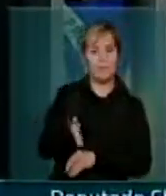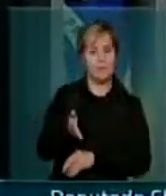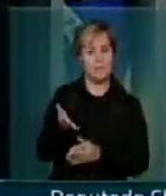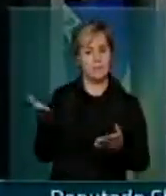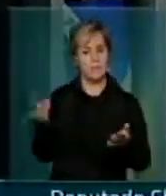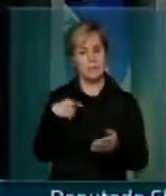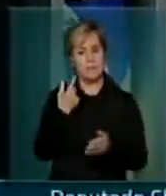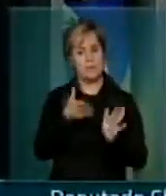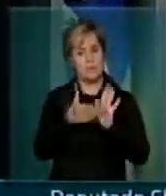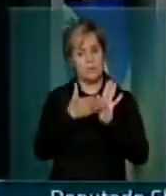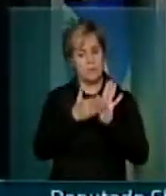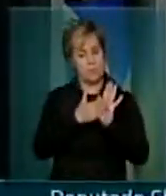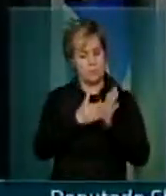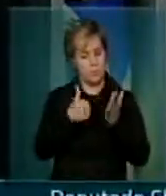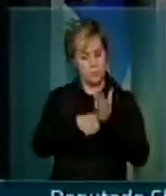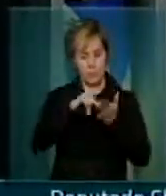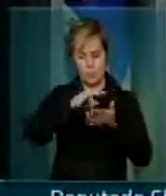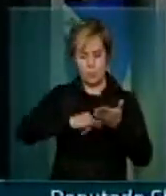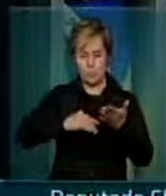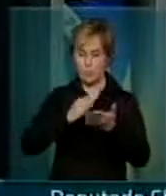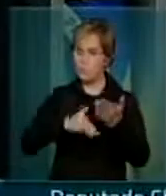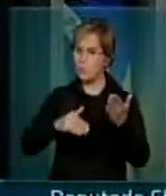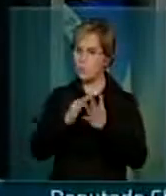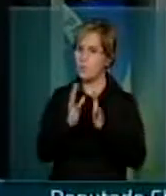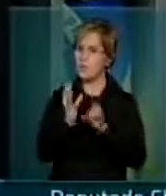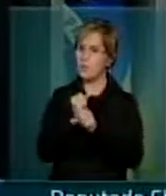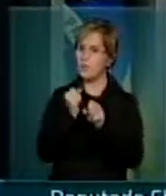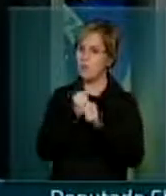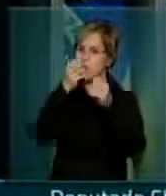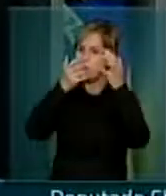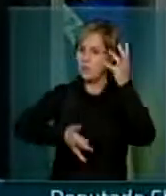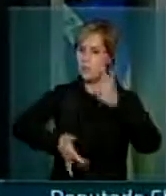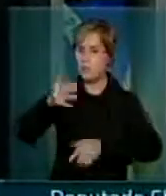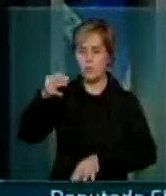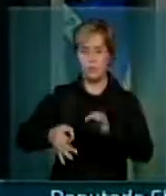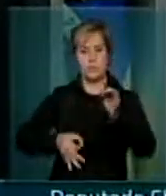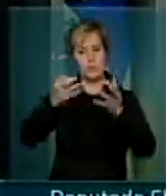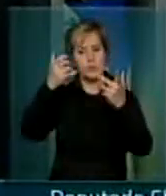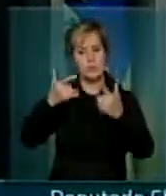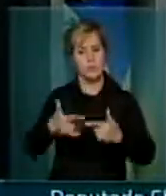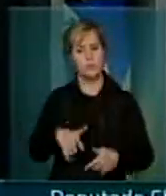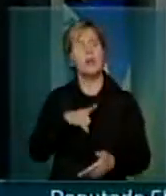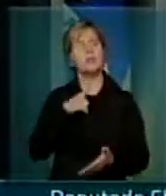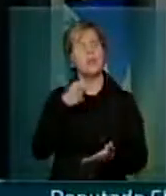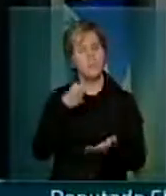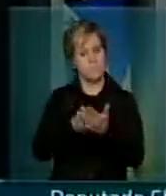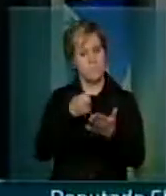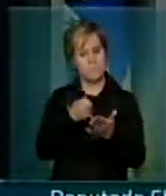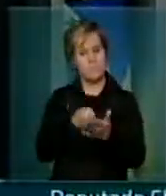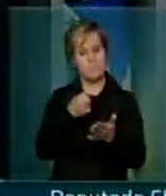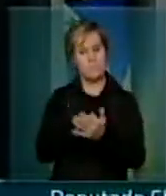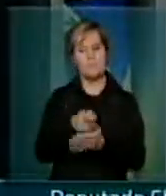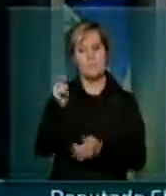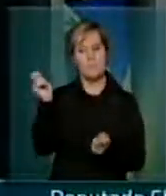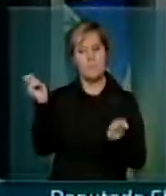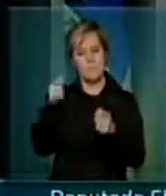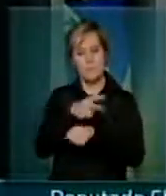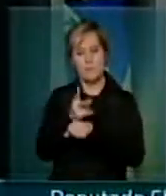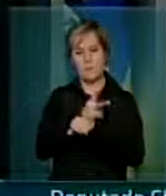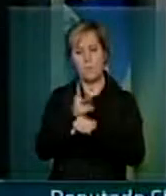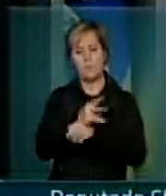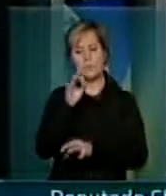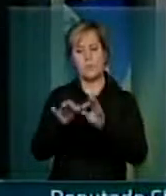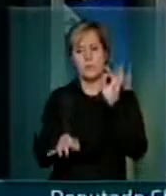documentada, com todas as contas, com todos os argumentos, exige sim busca da